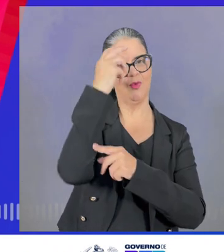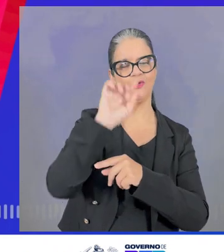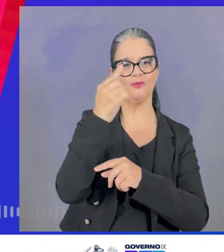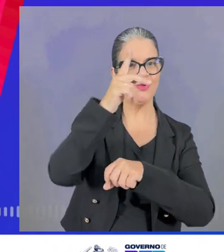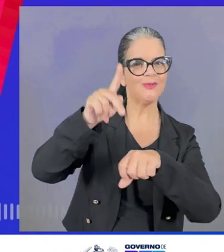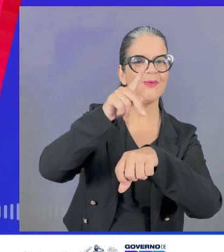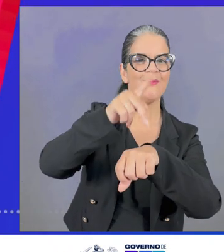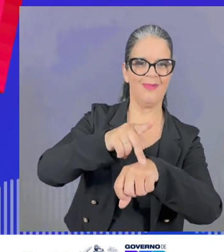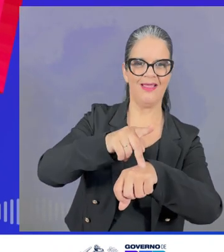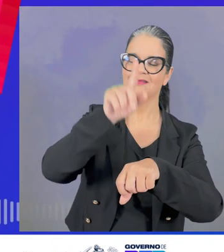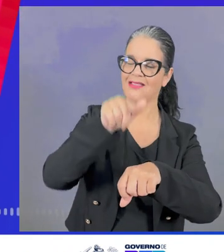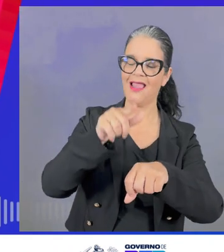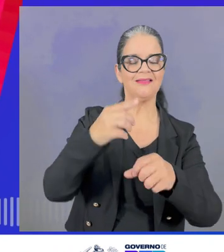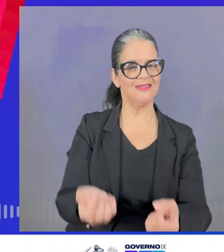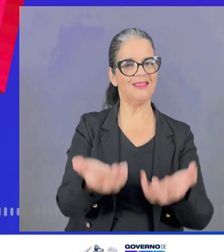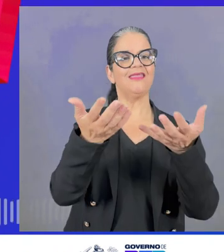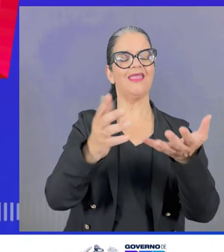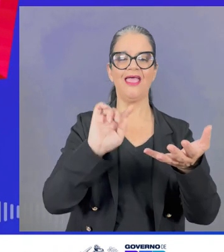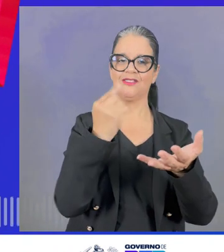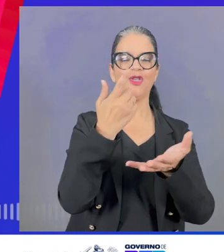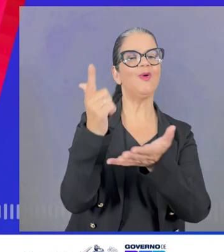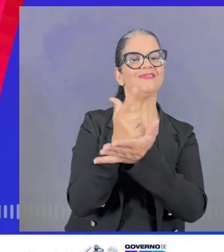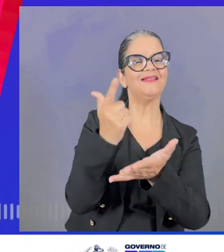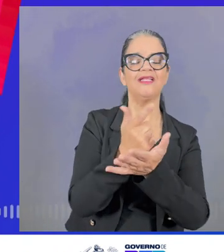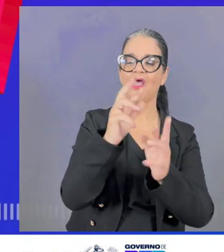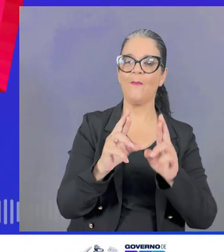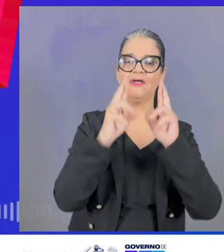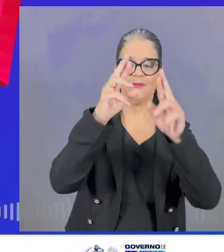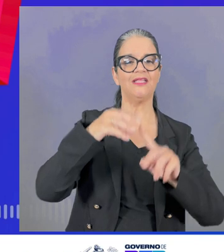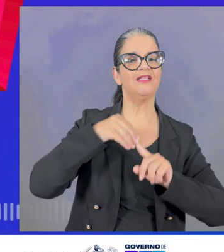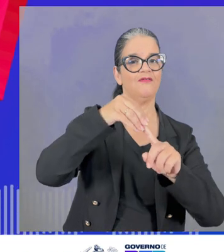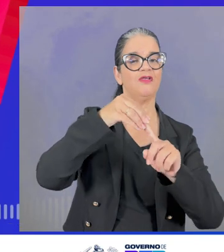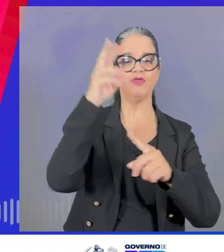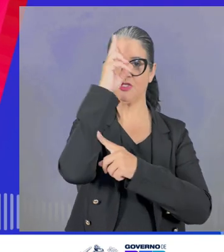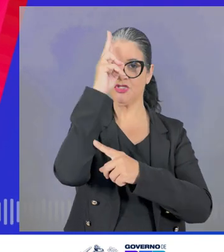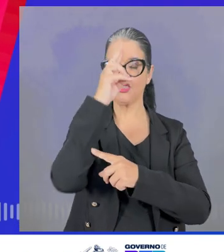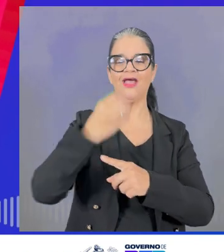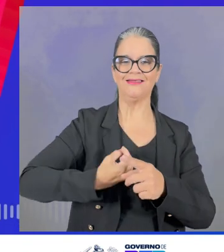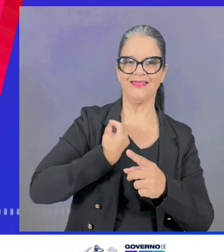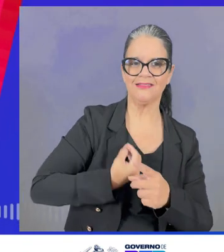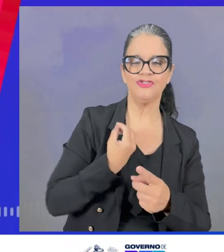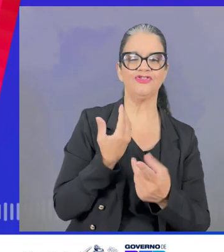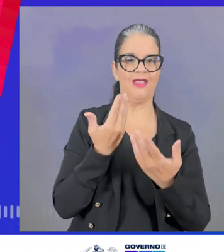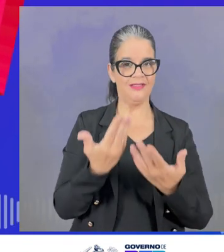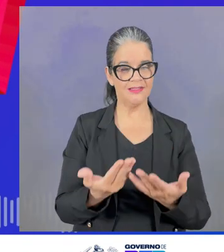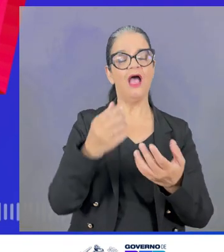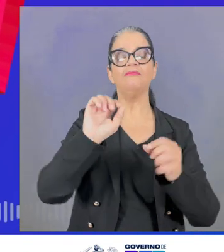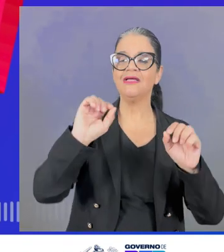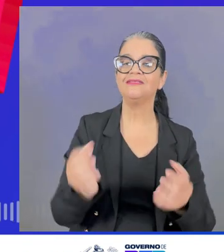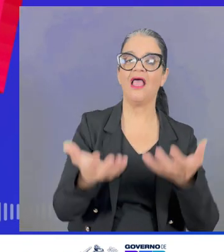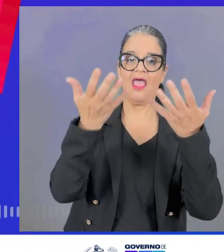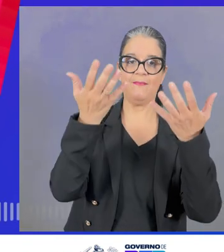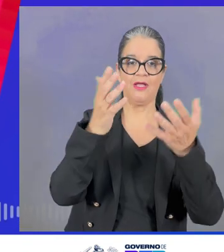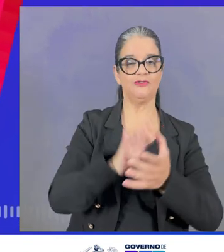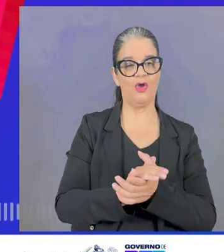nosso país elas enriquecem nossa literatura com perspectivas únicas histórias de existência e celebrações